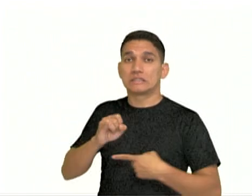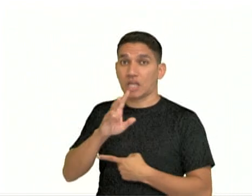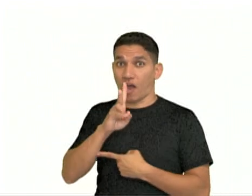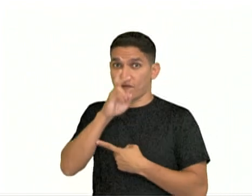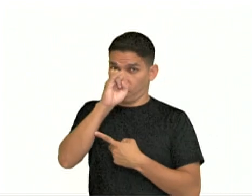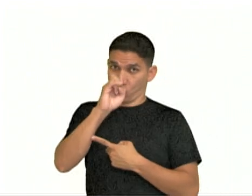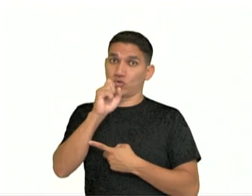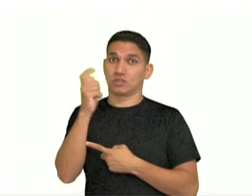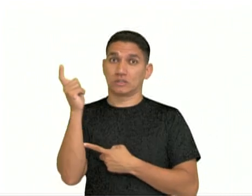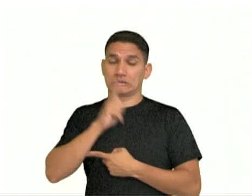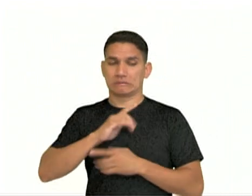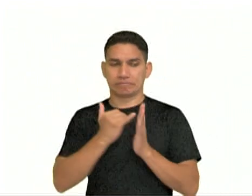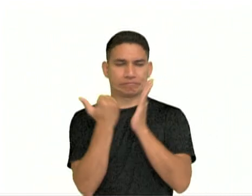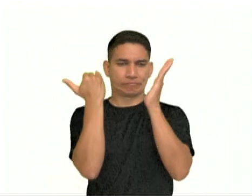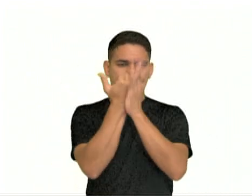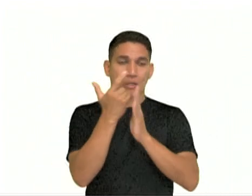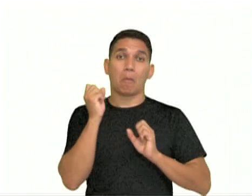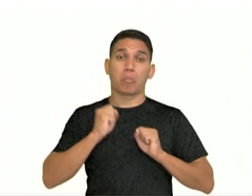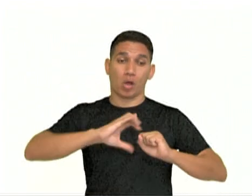longe, porém,